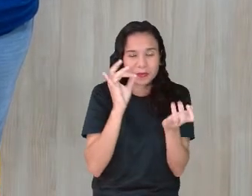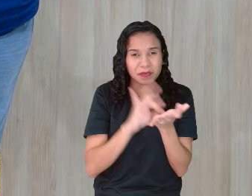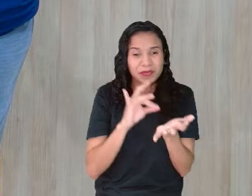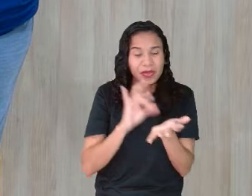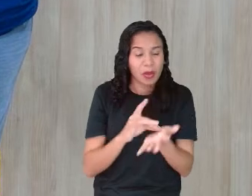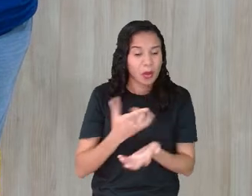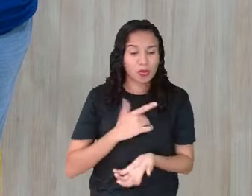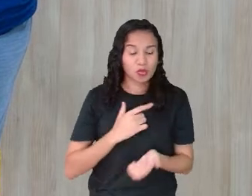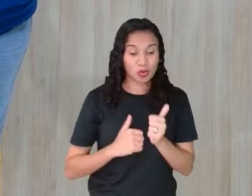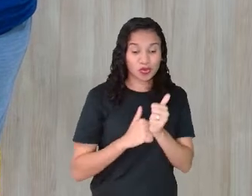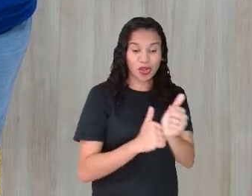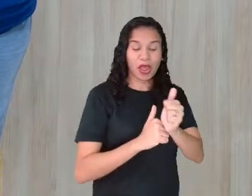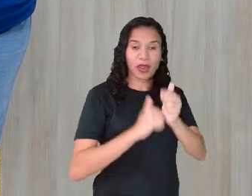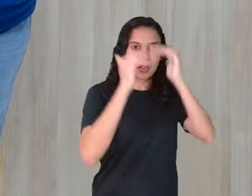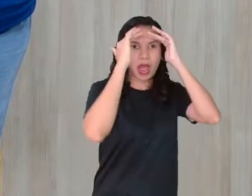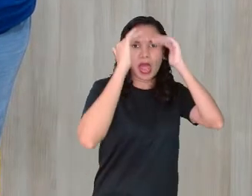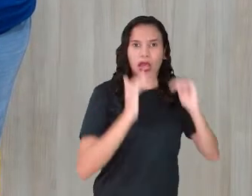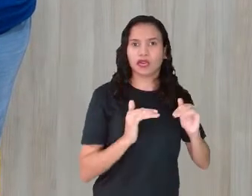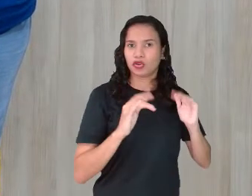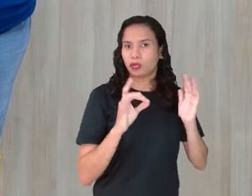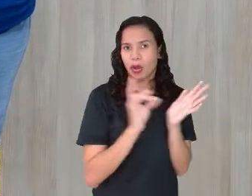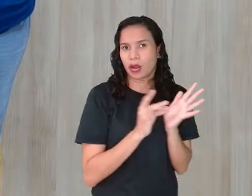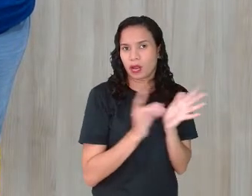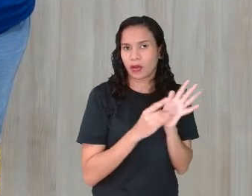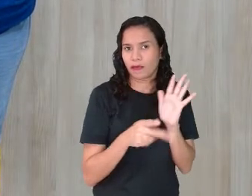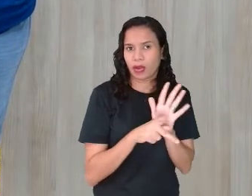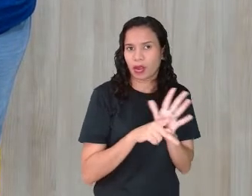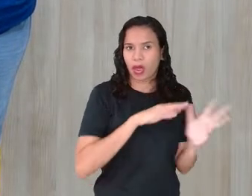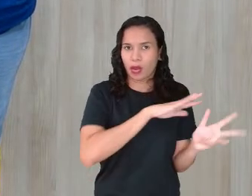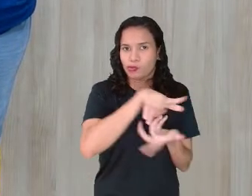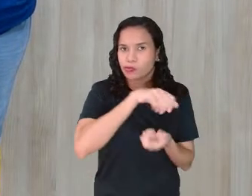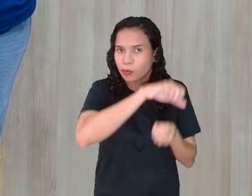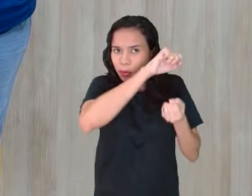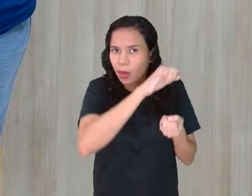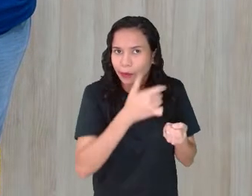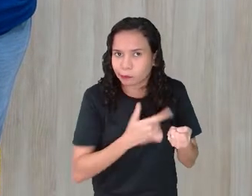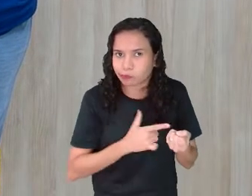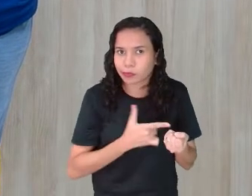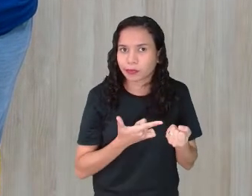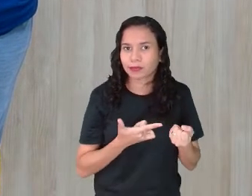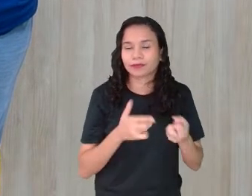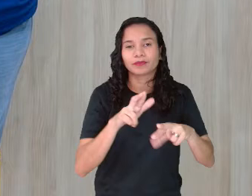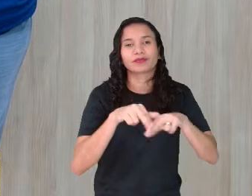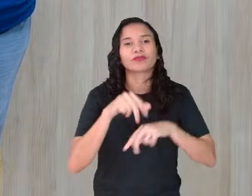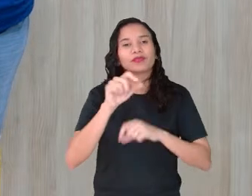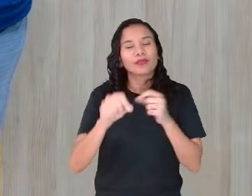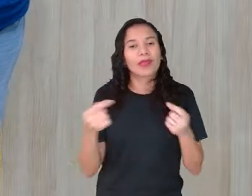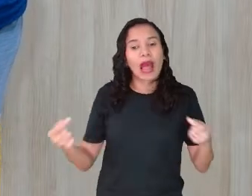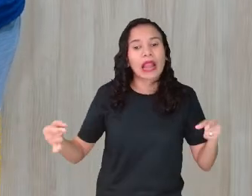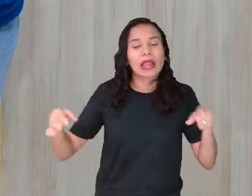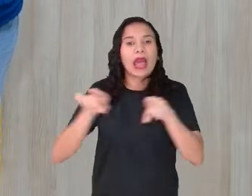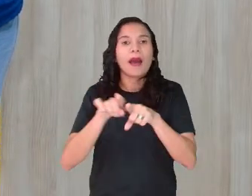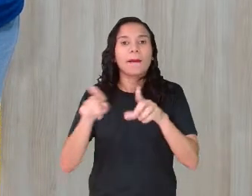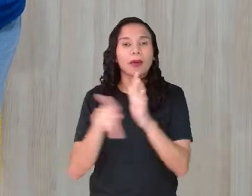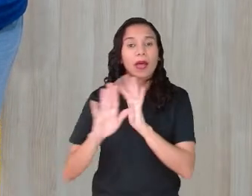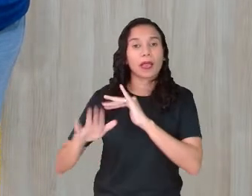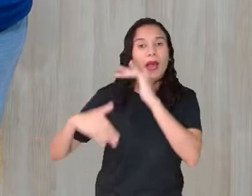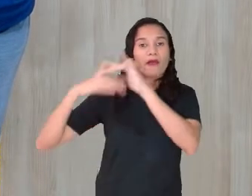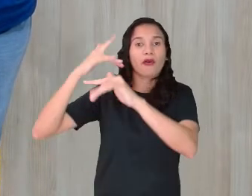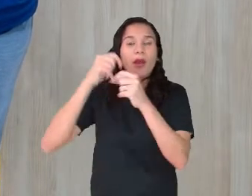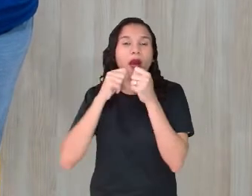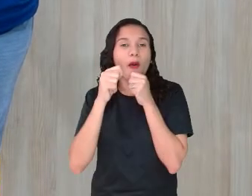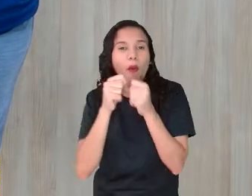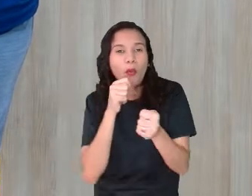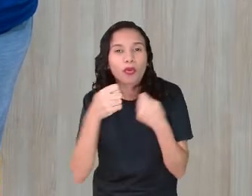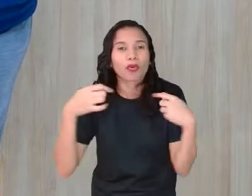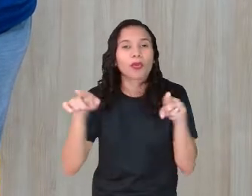não seguem, né, gente? Isso. Não seguem as premissas aí da sustentabilidade, né? Então, que é aliar o desenvolvimento econômico